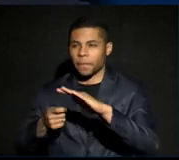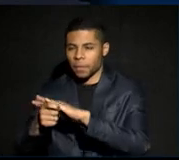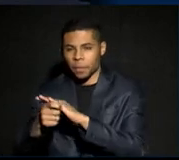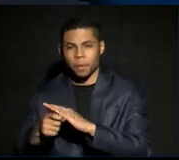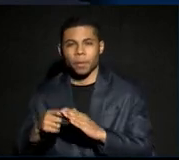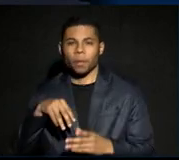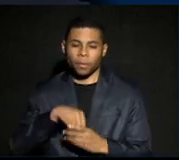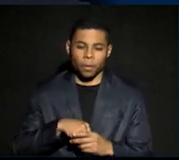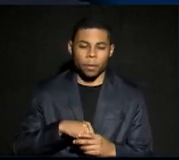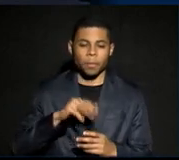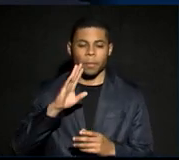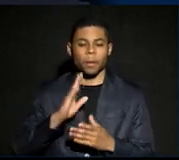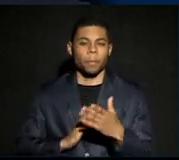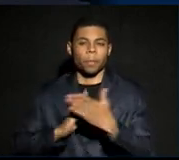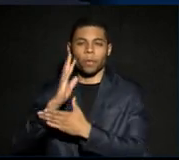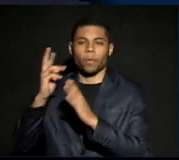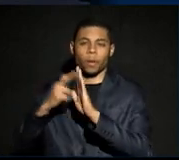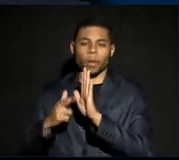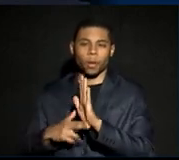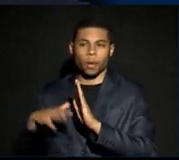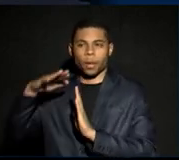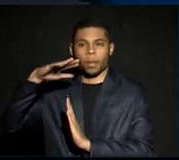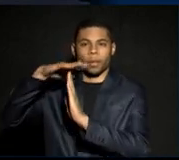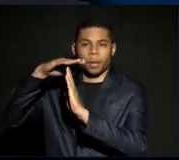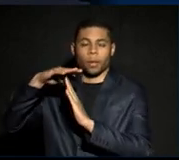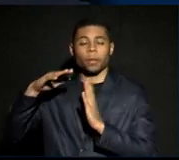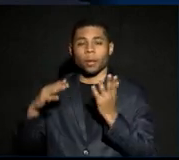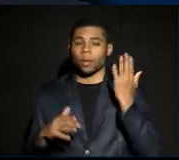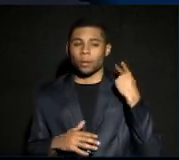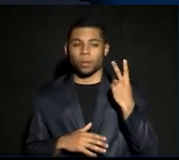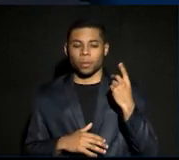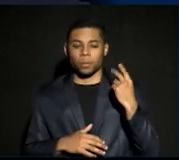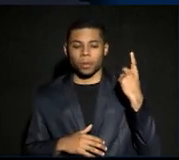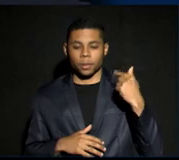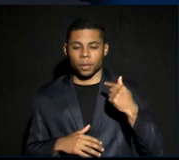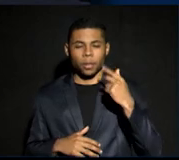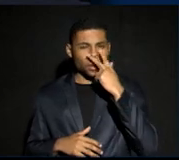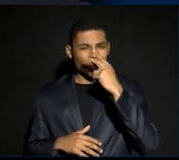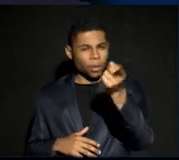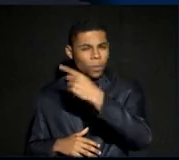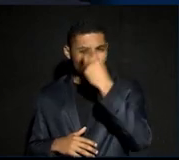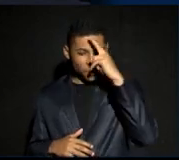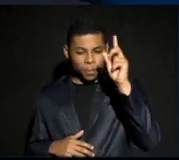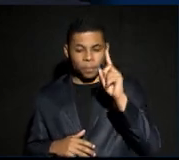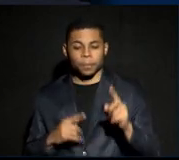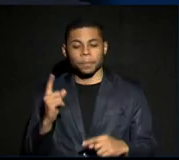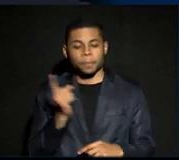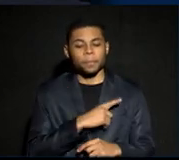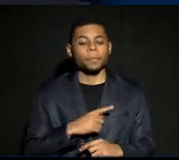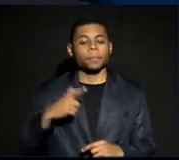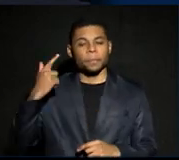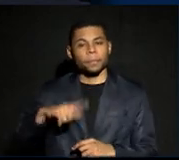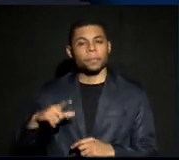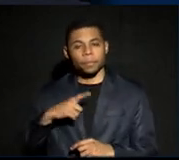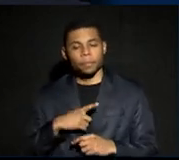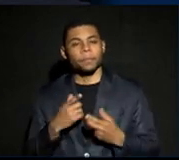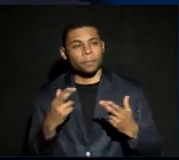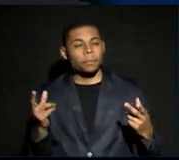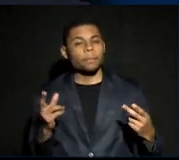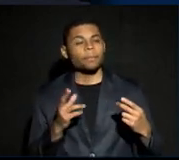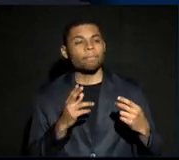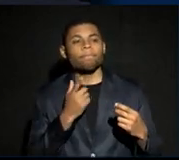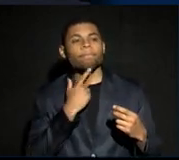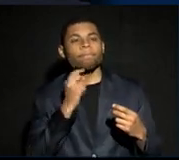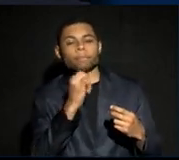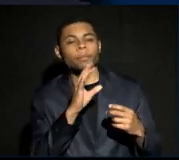em queda, e se aprovou uma regra de teto. E em 2017, acho que ninguém se lembra, como a gente também tinha meta de primário, a gente